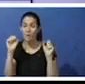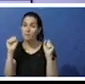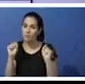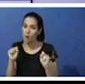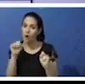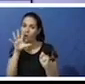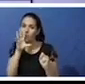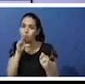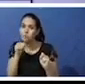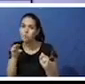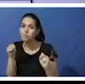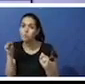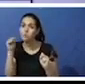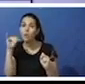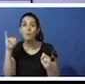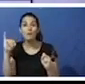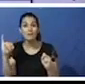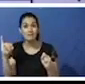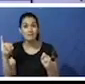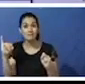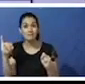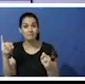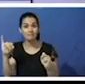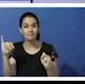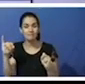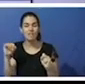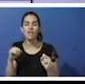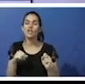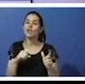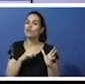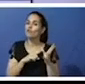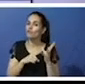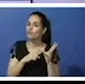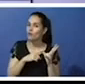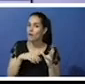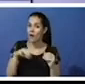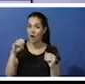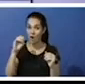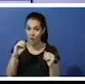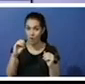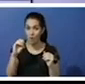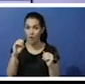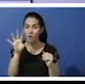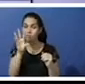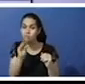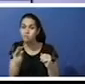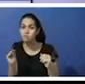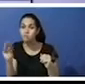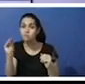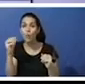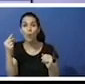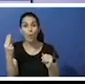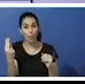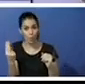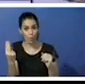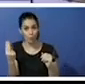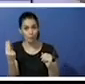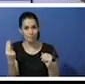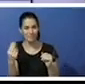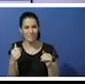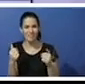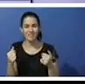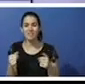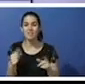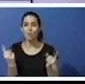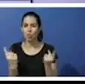como I, e a vogal O pode ser pronunciada como U. Depois, pinte